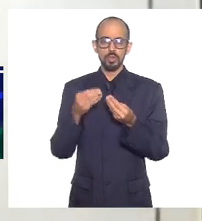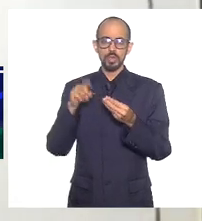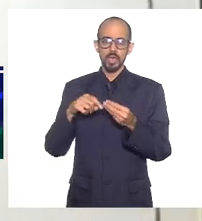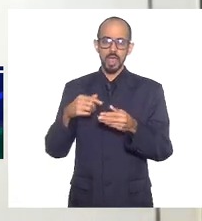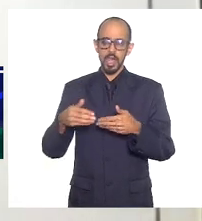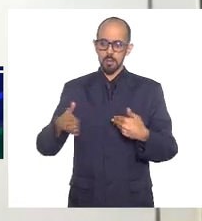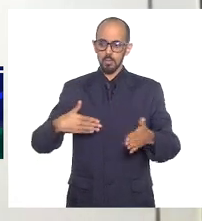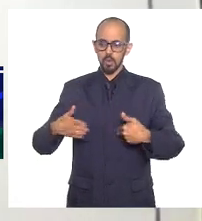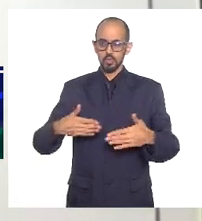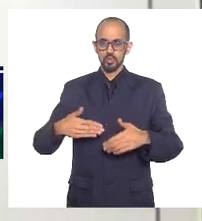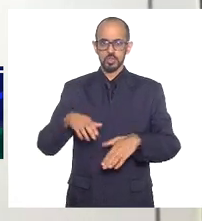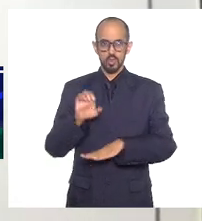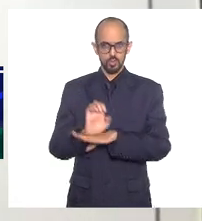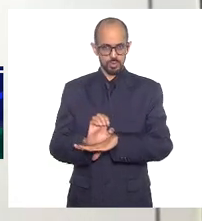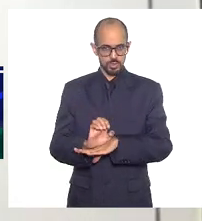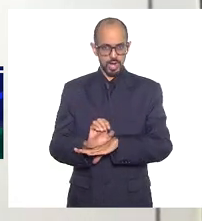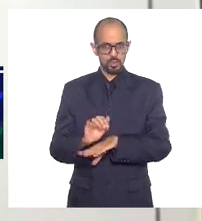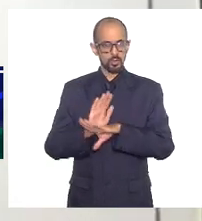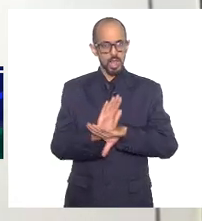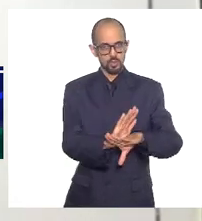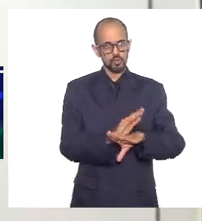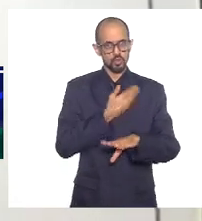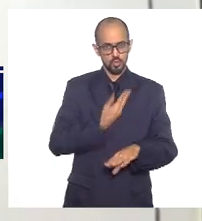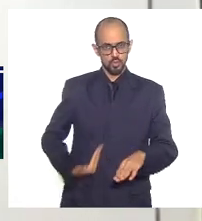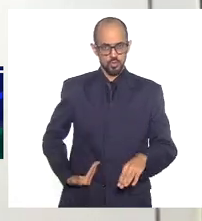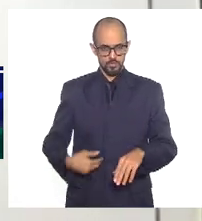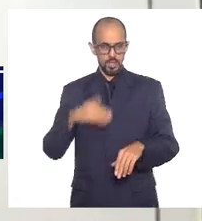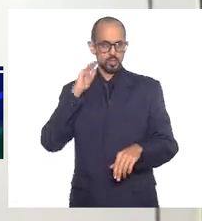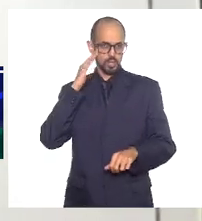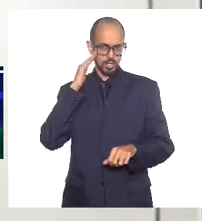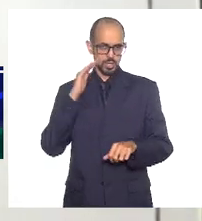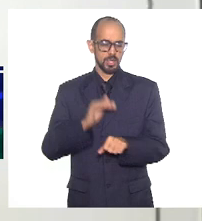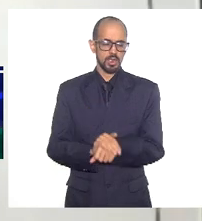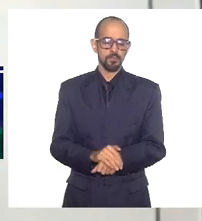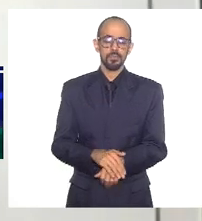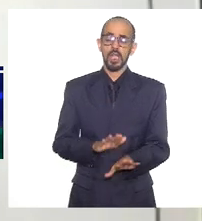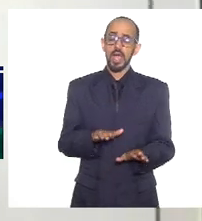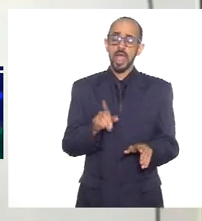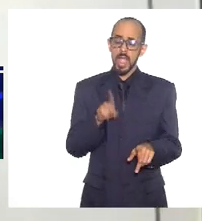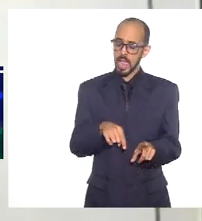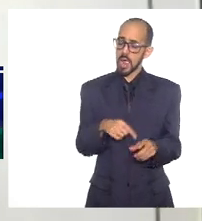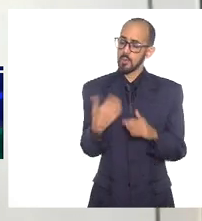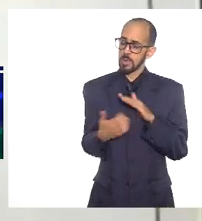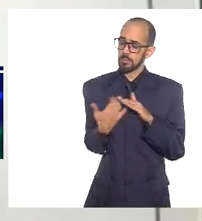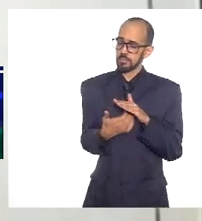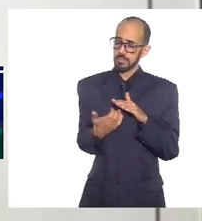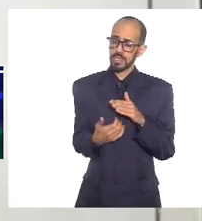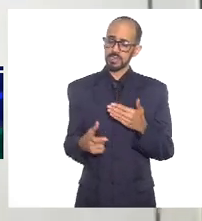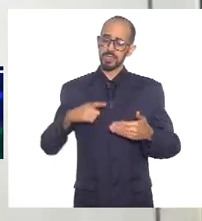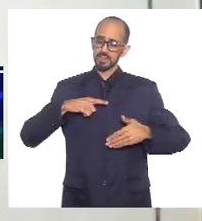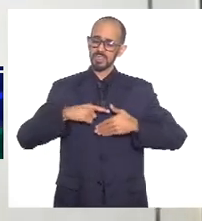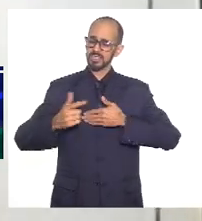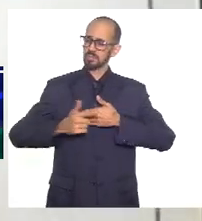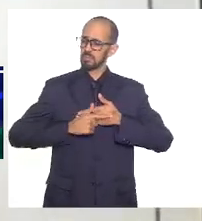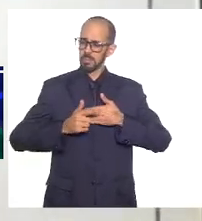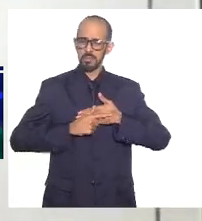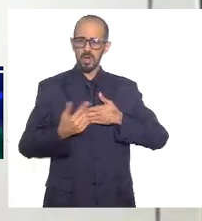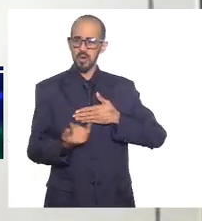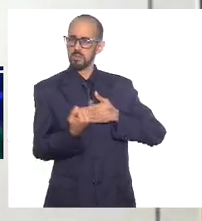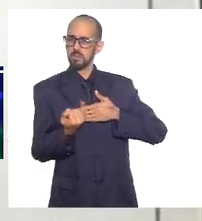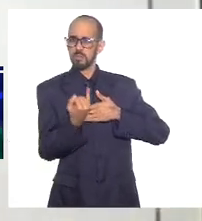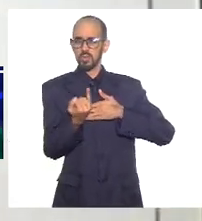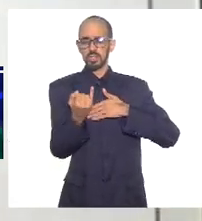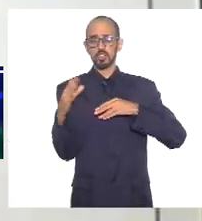estado então é uma empresa que cumpre esse papel fundamental complementando